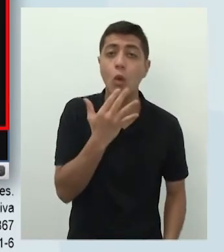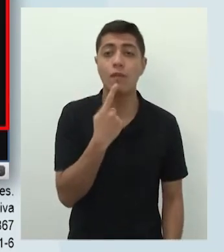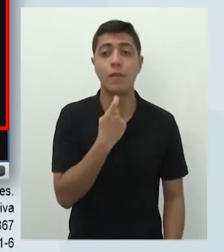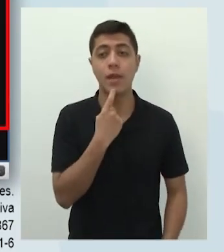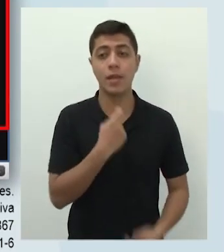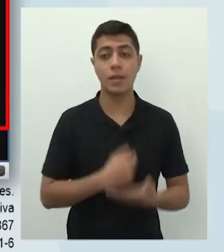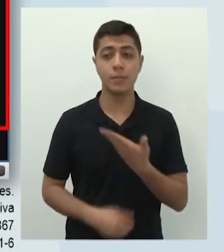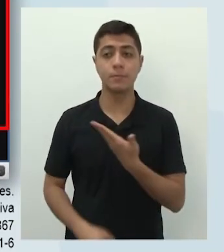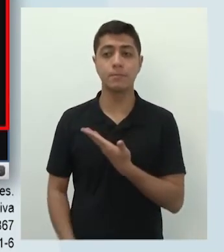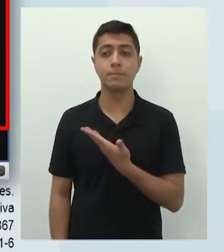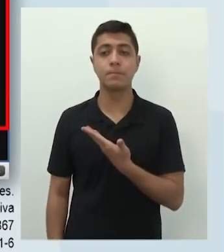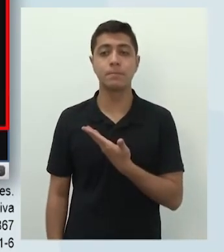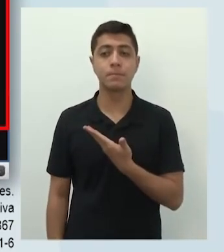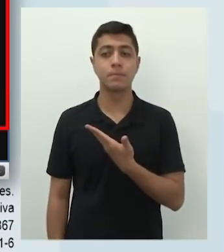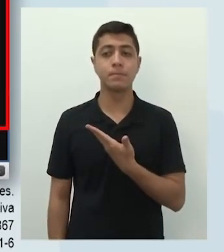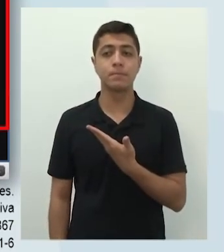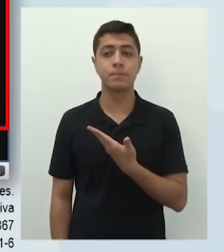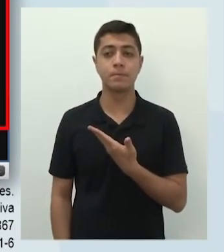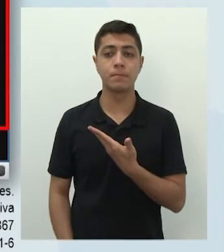próximo.